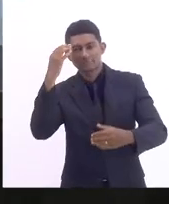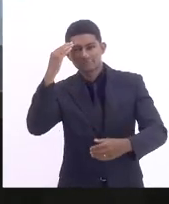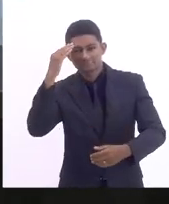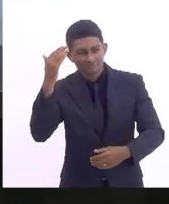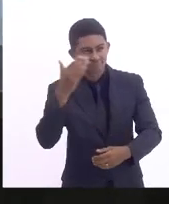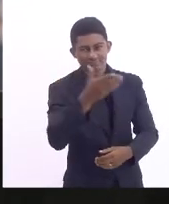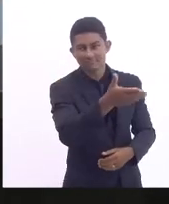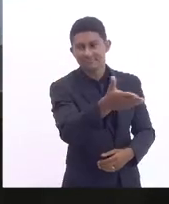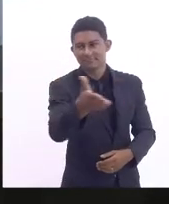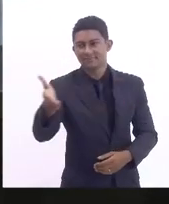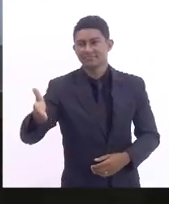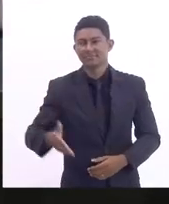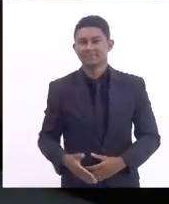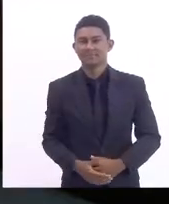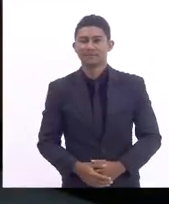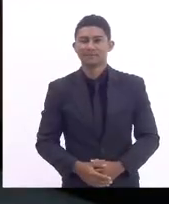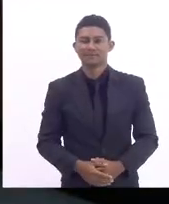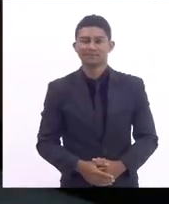obrigado